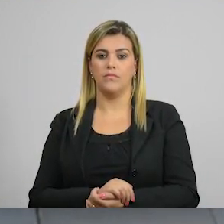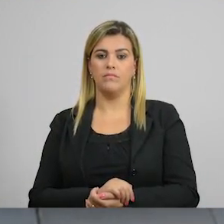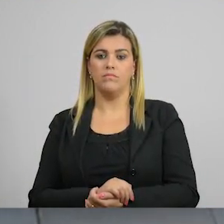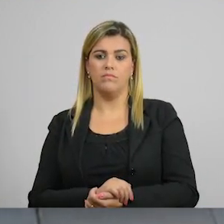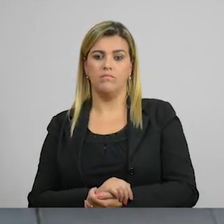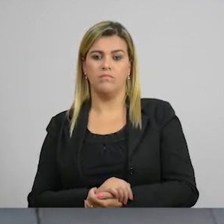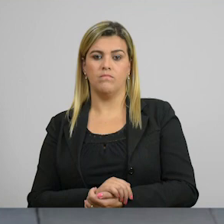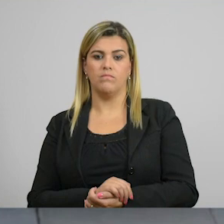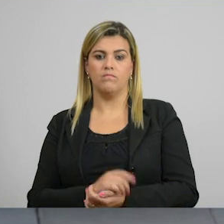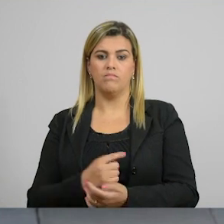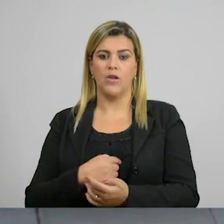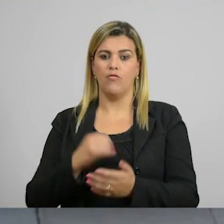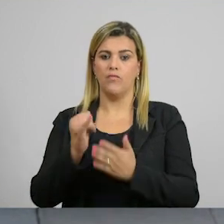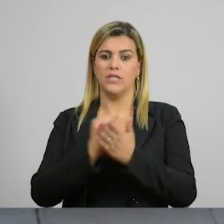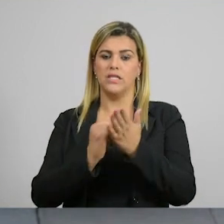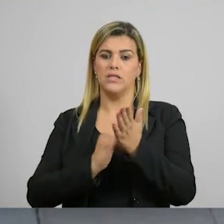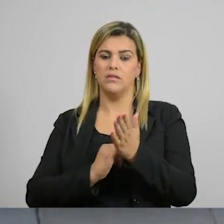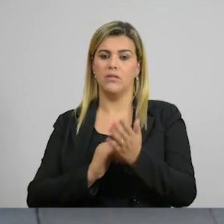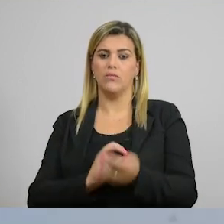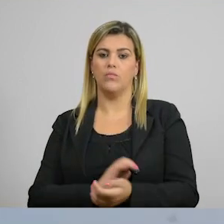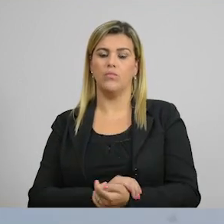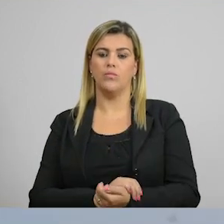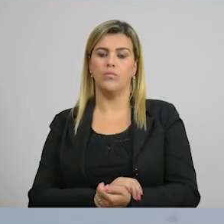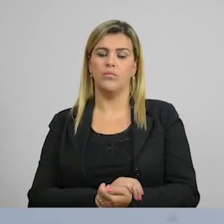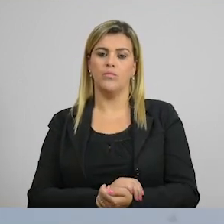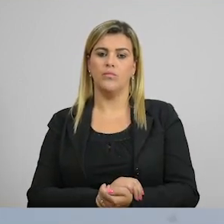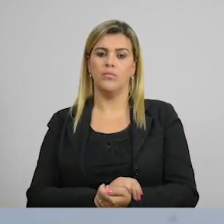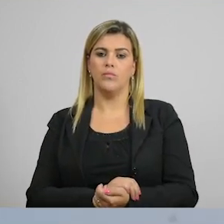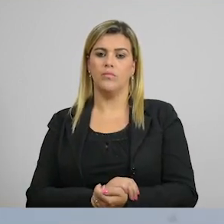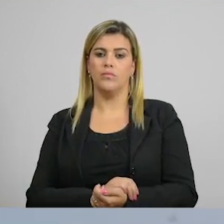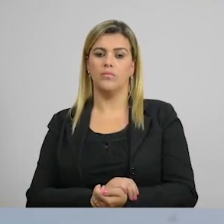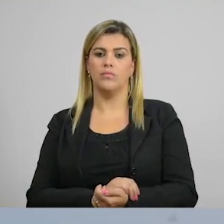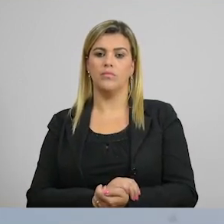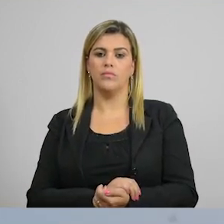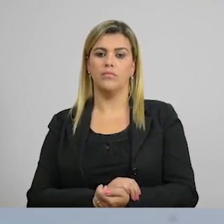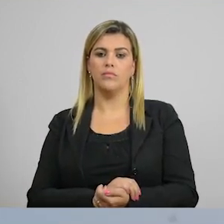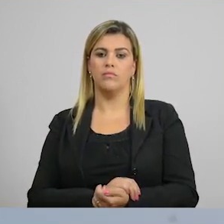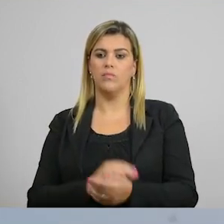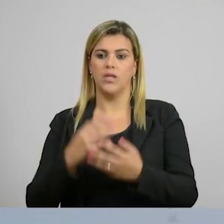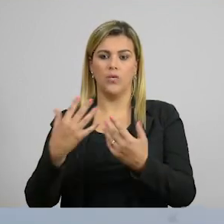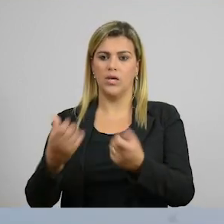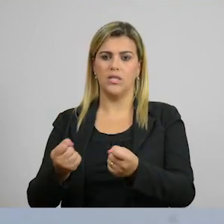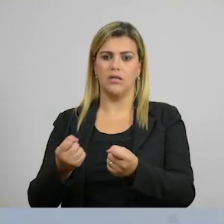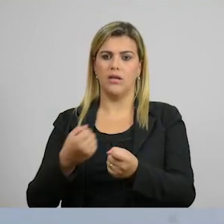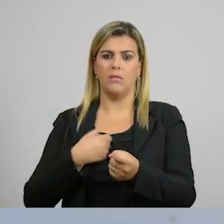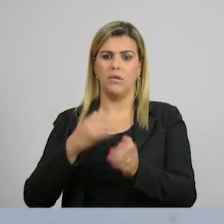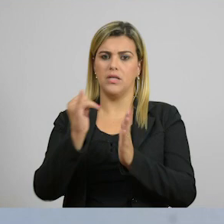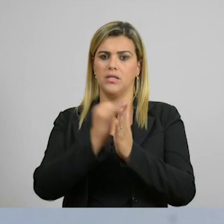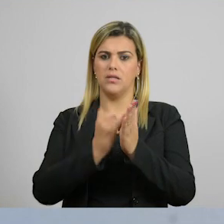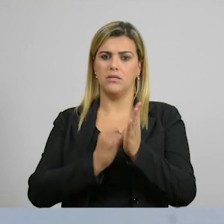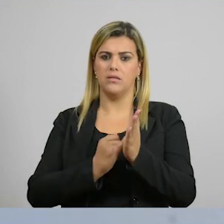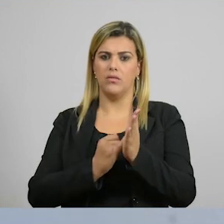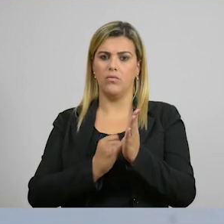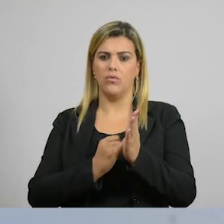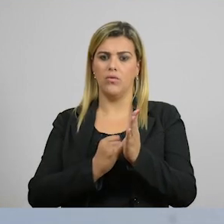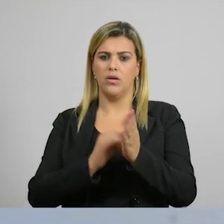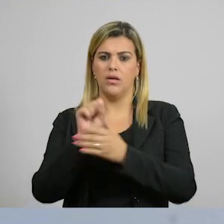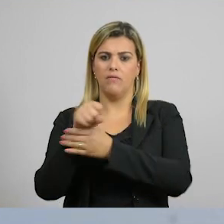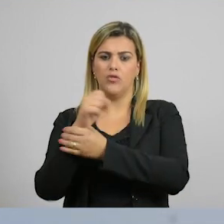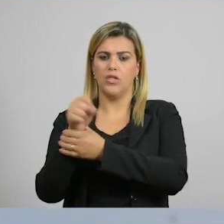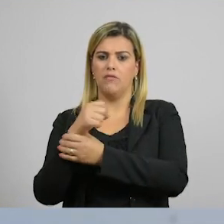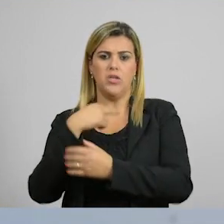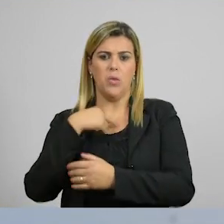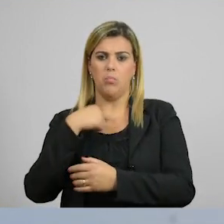e eu fui me inscrever no evento e não fui aceita. Disseram